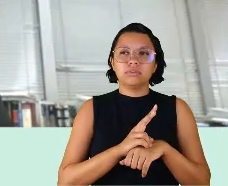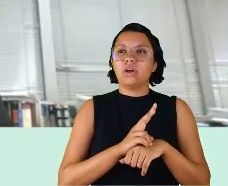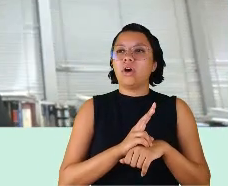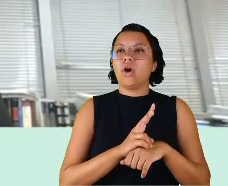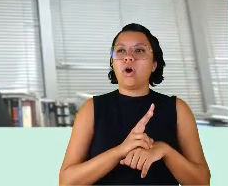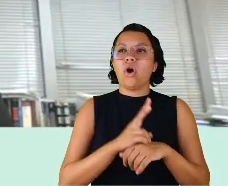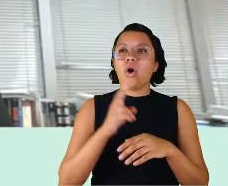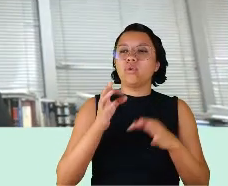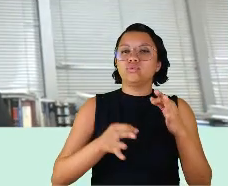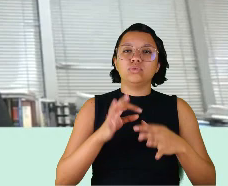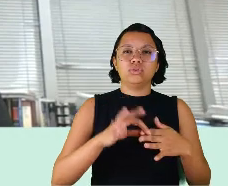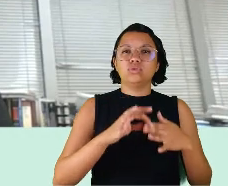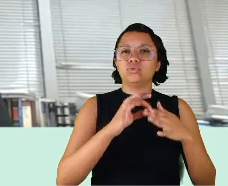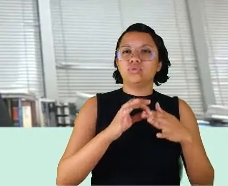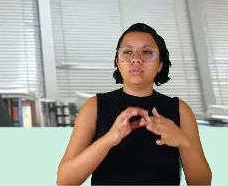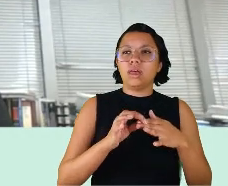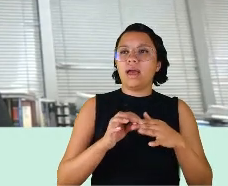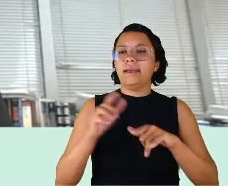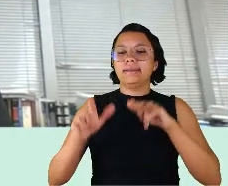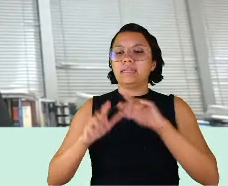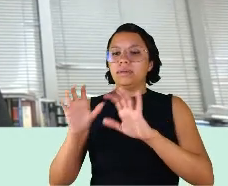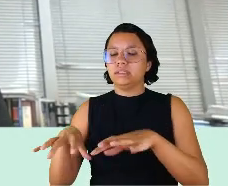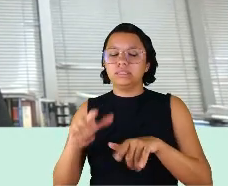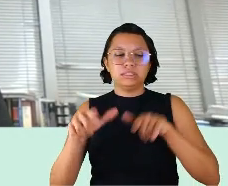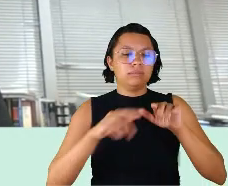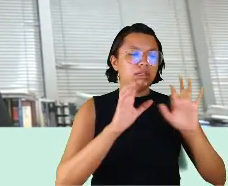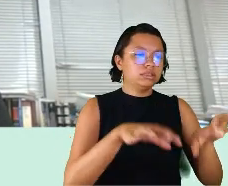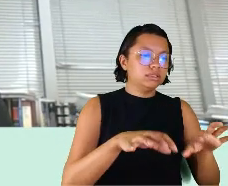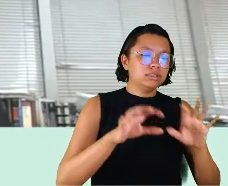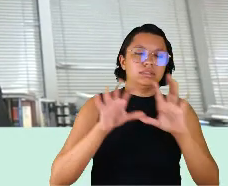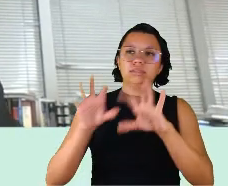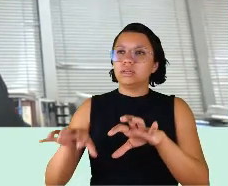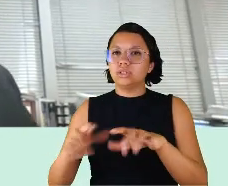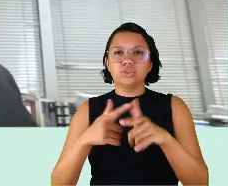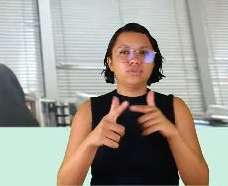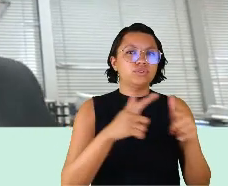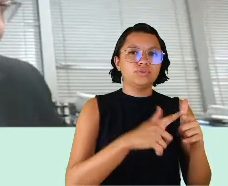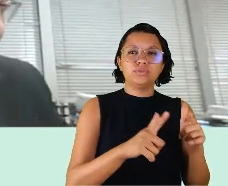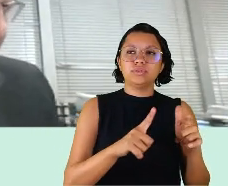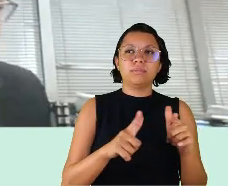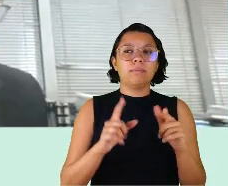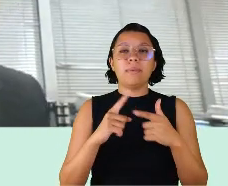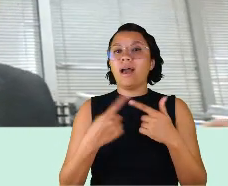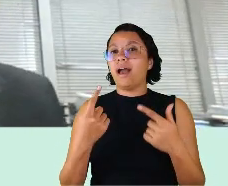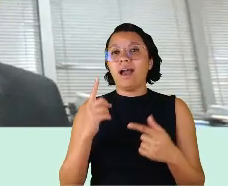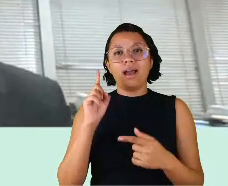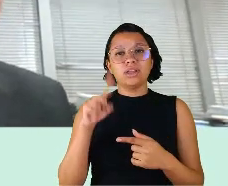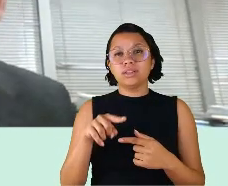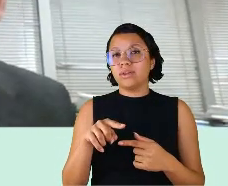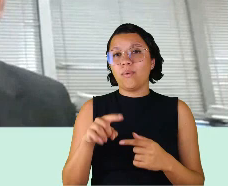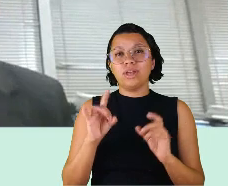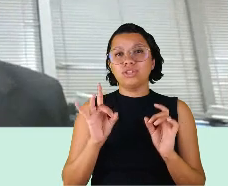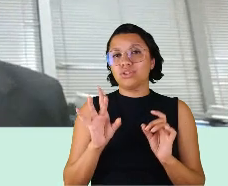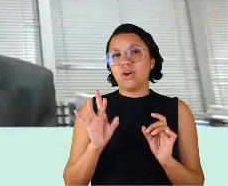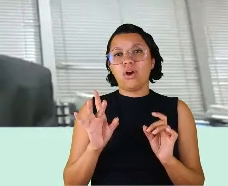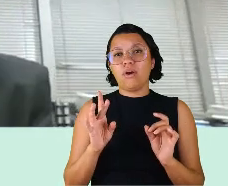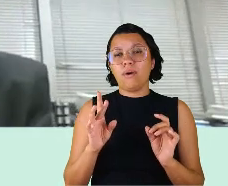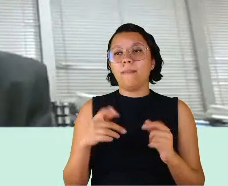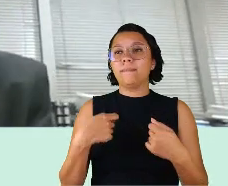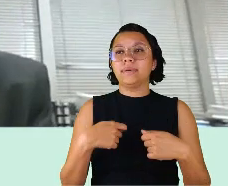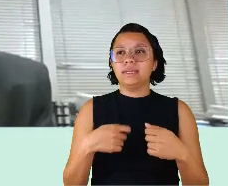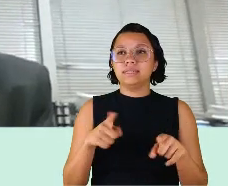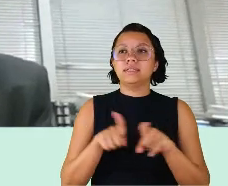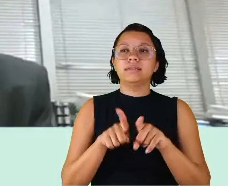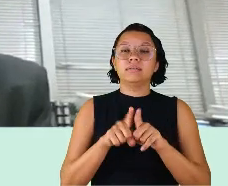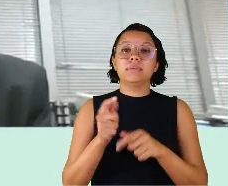quem que vai ganhar a função X, quem vai ganhar a função Y, só que não é só isso. A gente também tem que